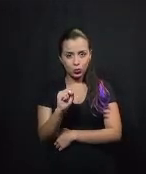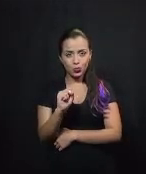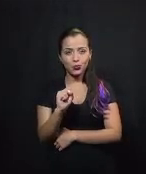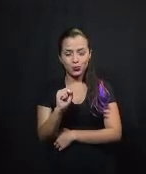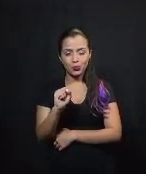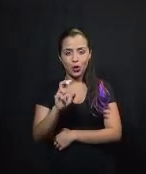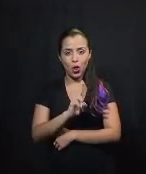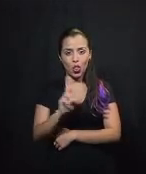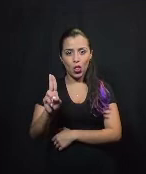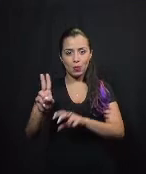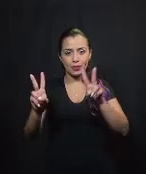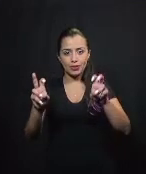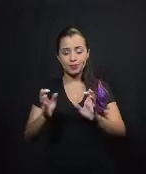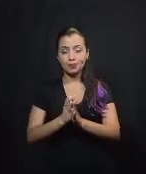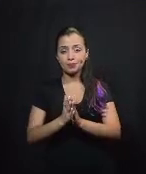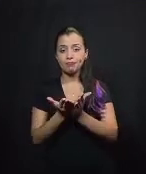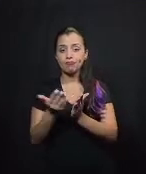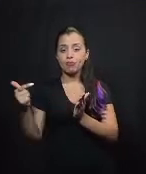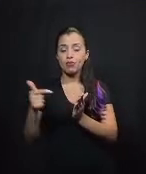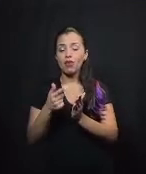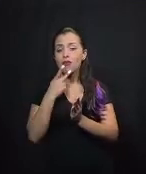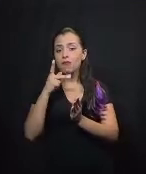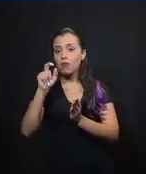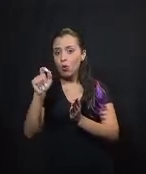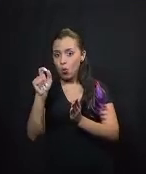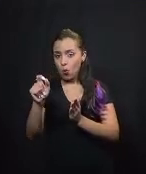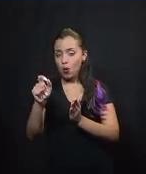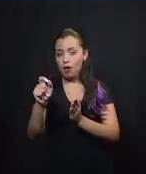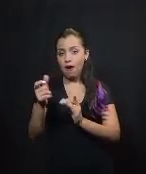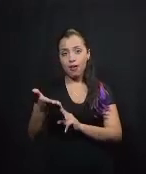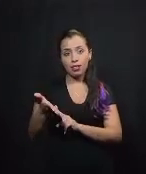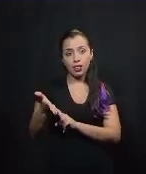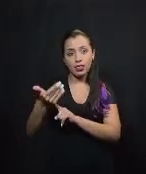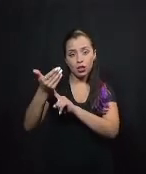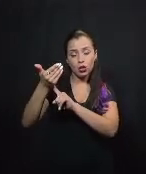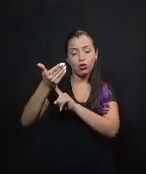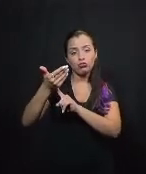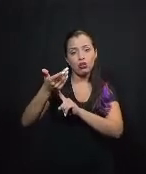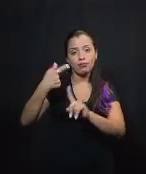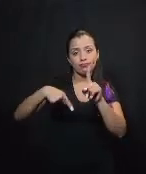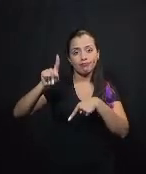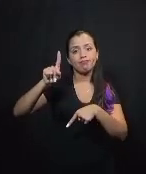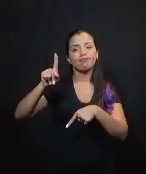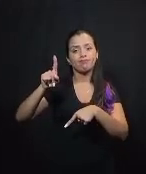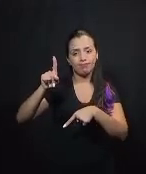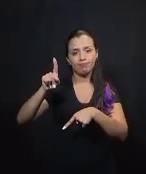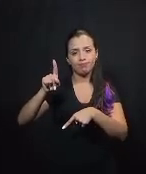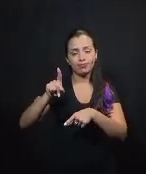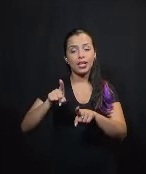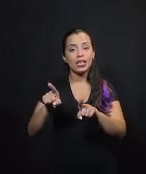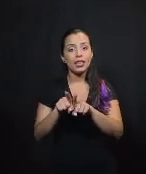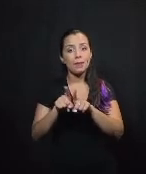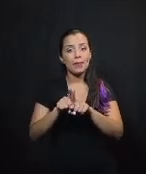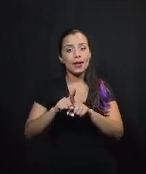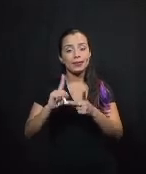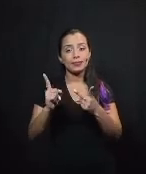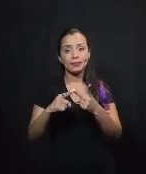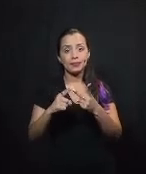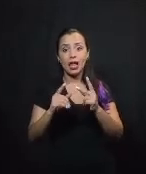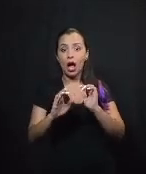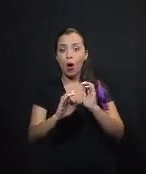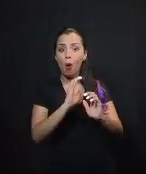essa transformação tecnológica, essa transformação na área da comunicação